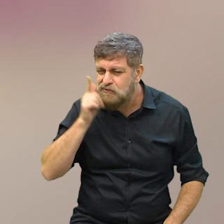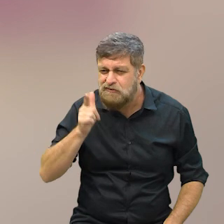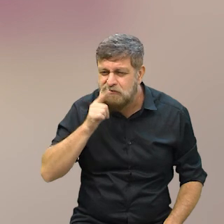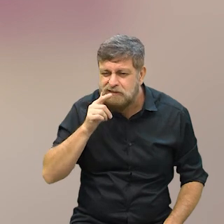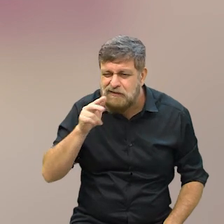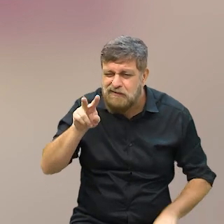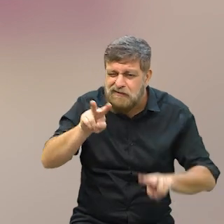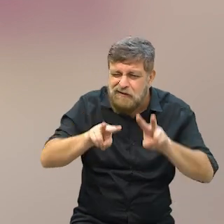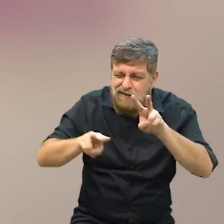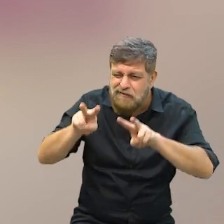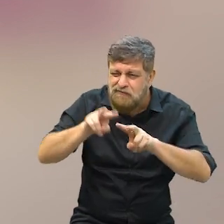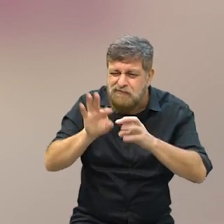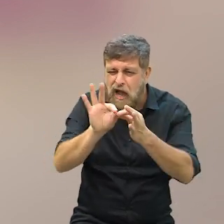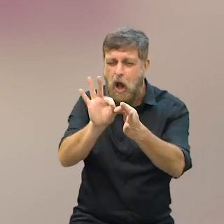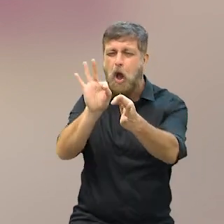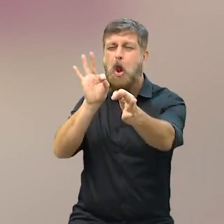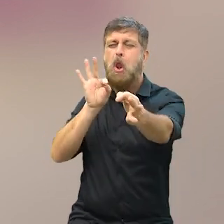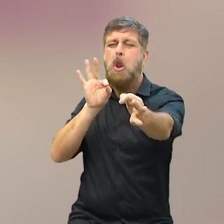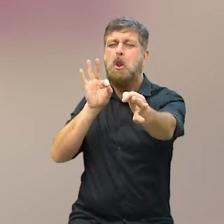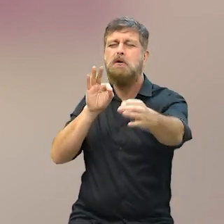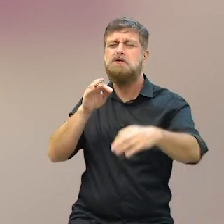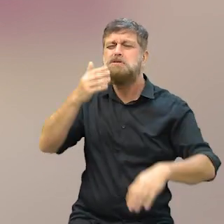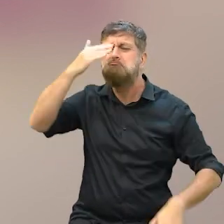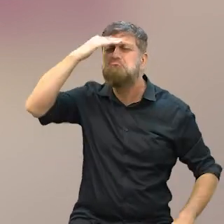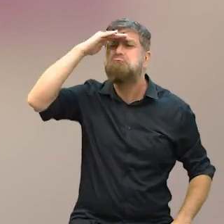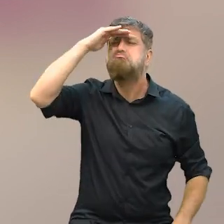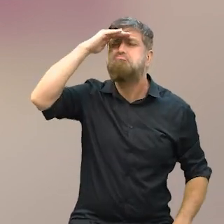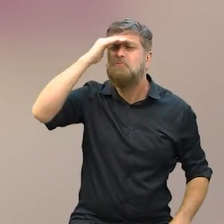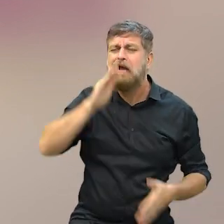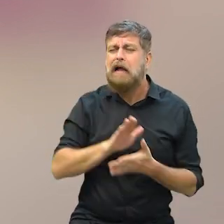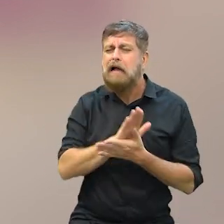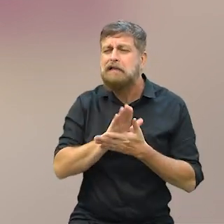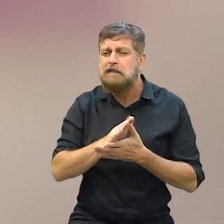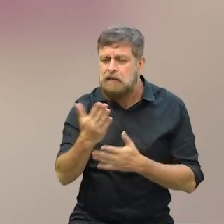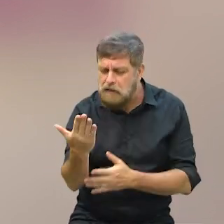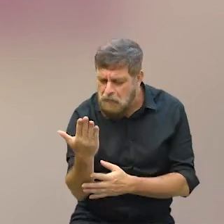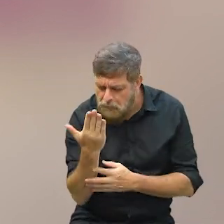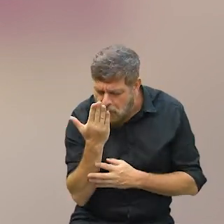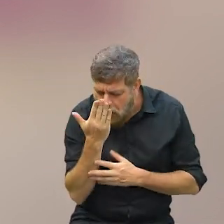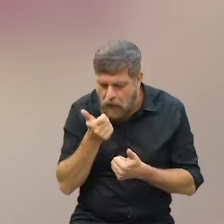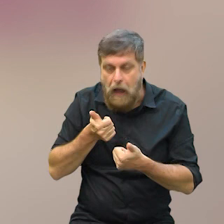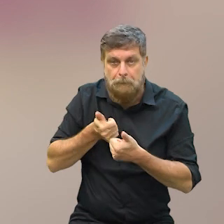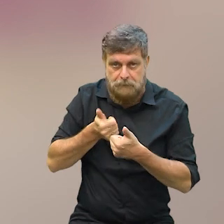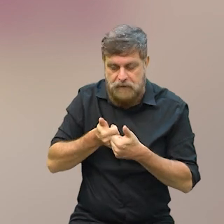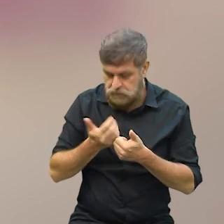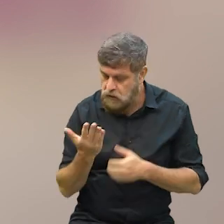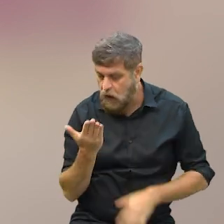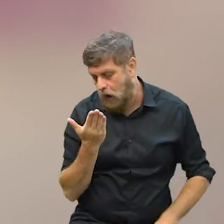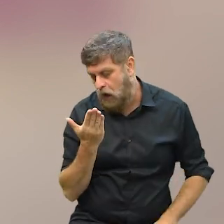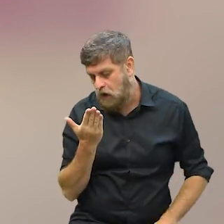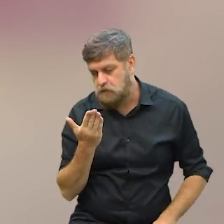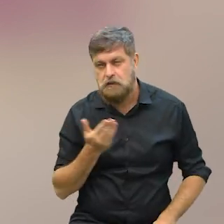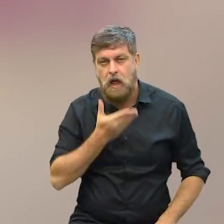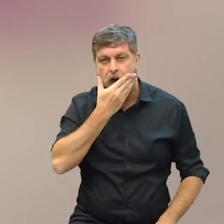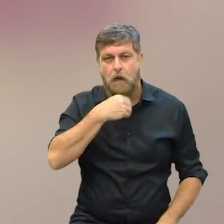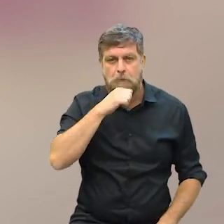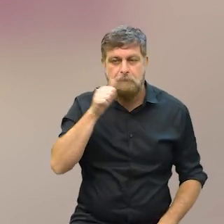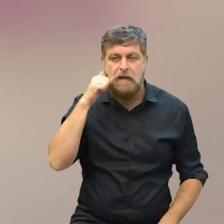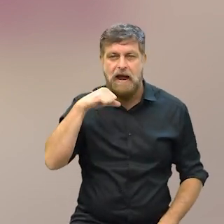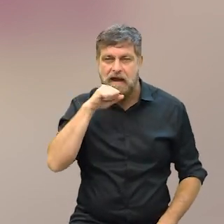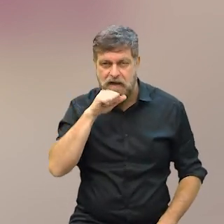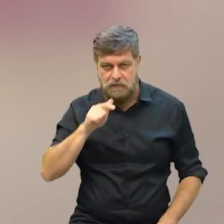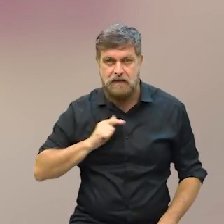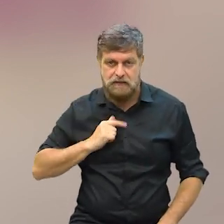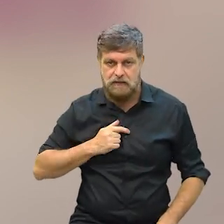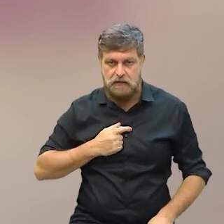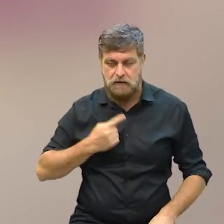consegue enxergar as coisas de longe, ela só enxerga de perto. Então, geralmente os pais são míopes, mas